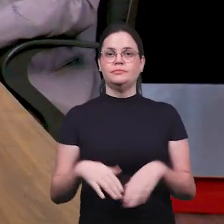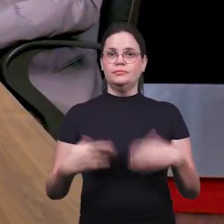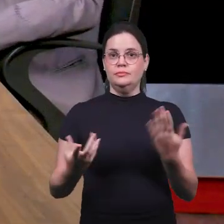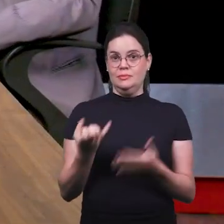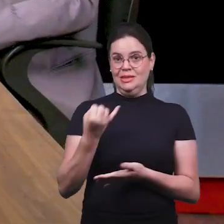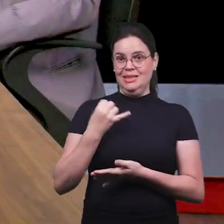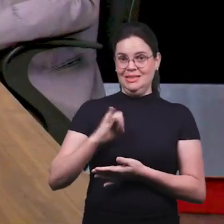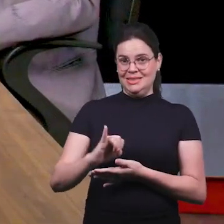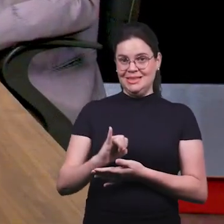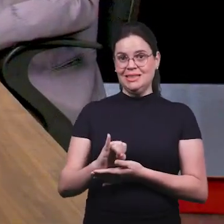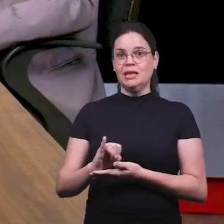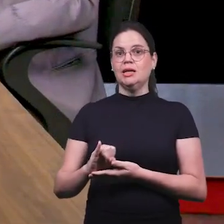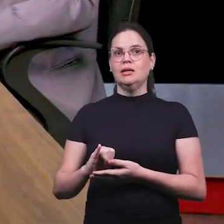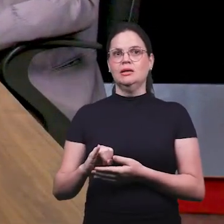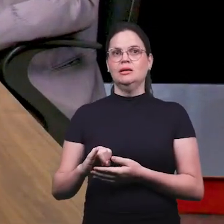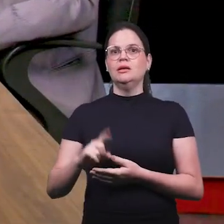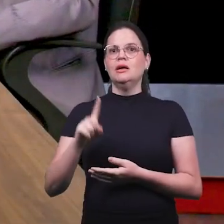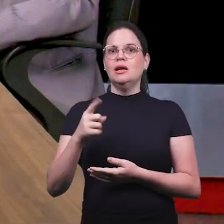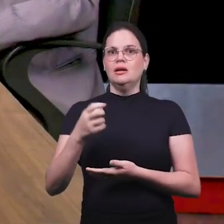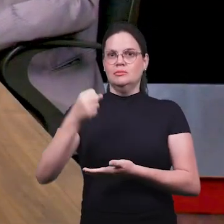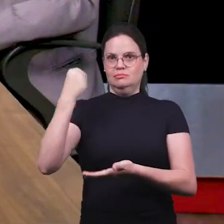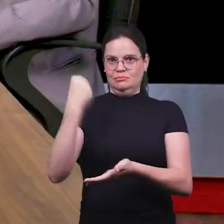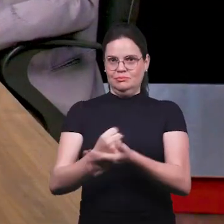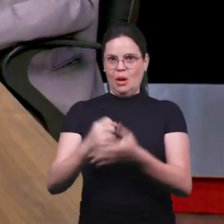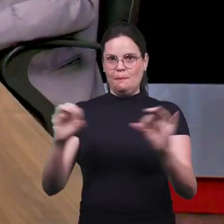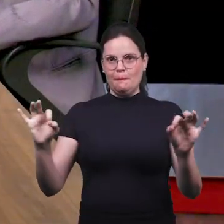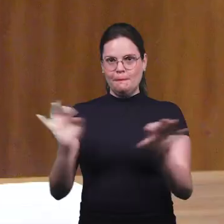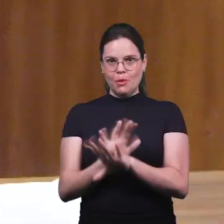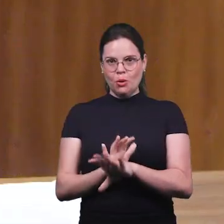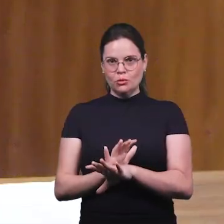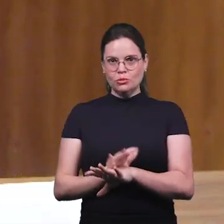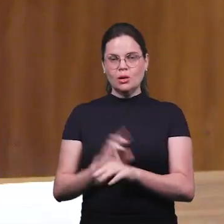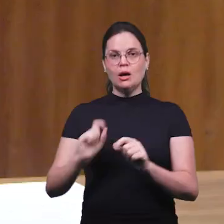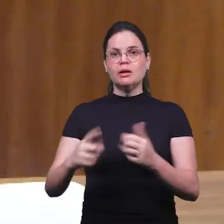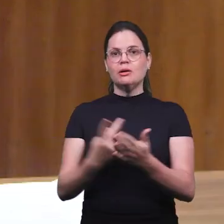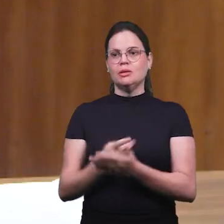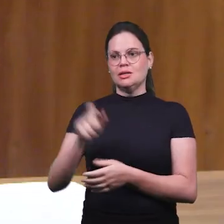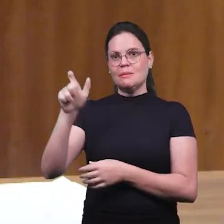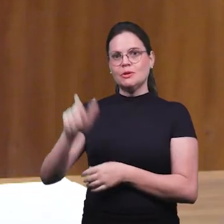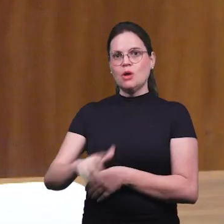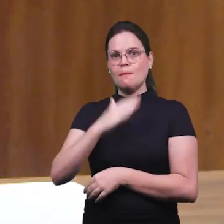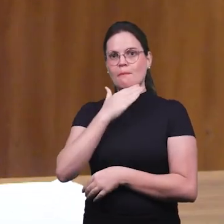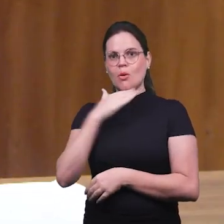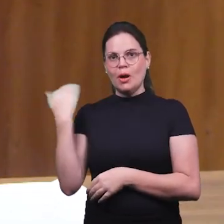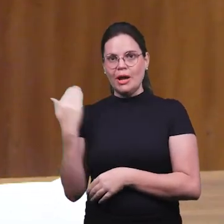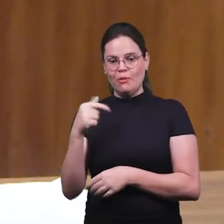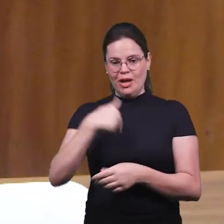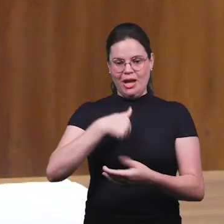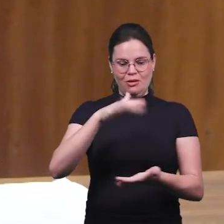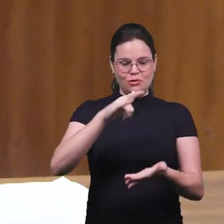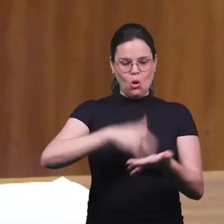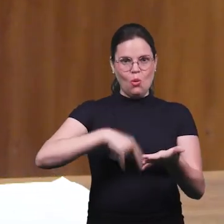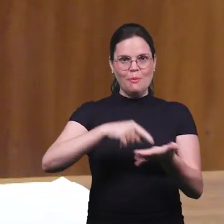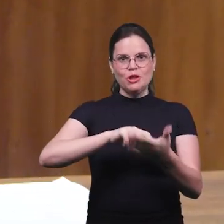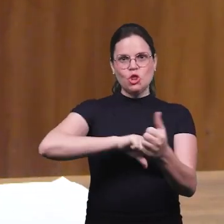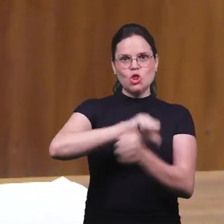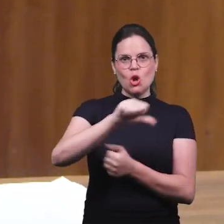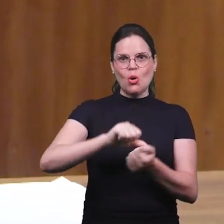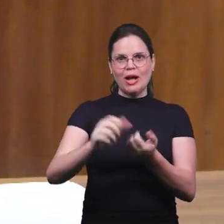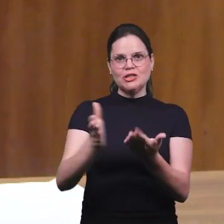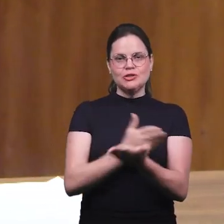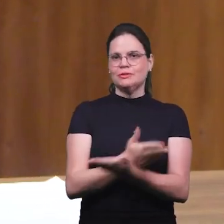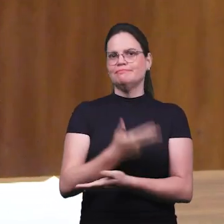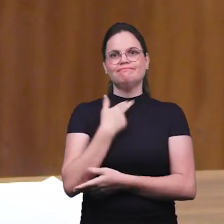formalizado, após a morte do testador, ele não pode mais ser alterado, porque é a manifestação de vontade dele. Então ele expressa ali aquele que é o desejo